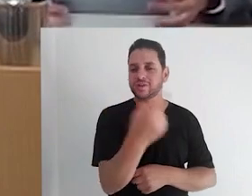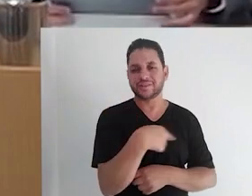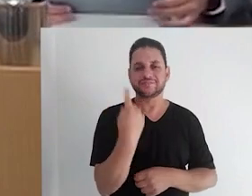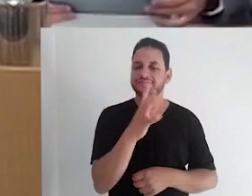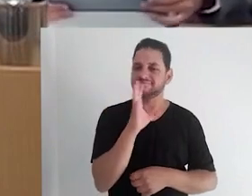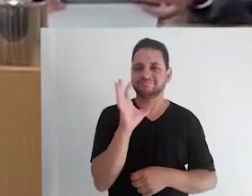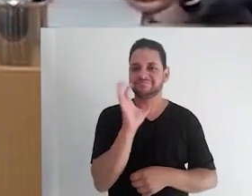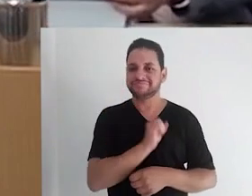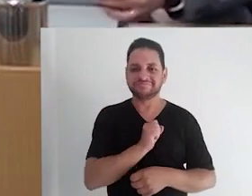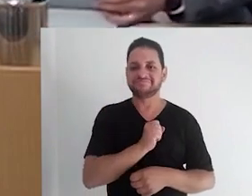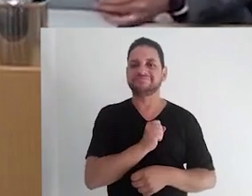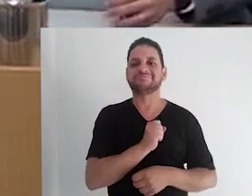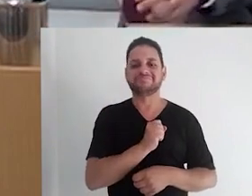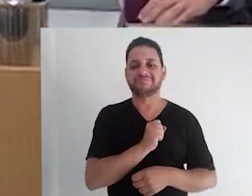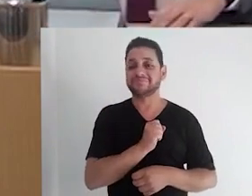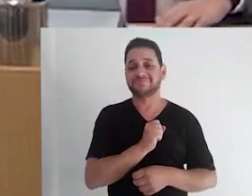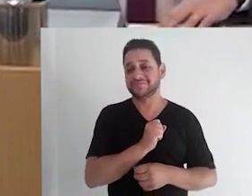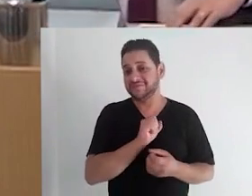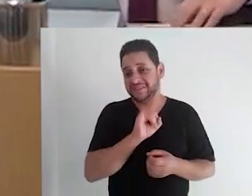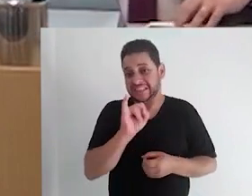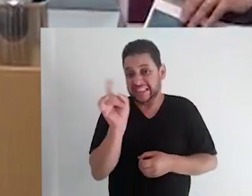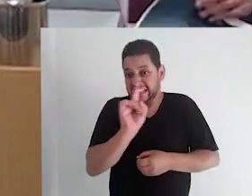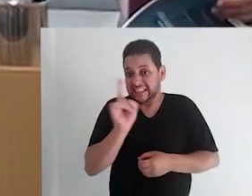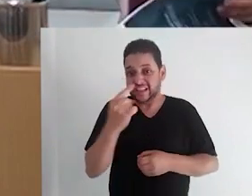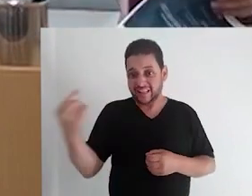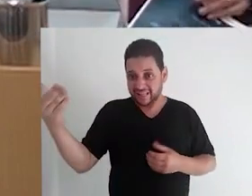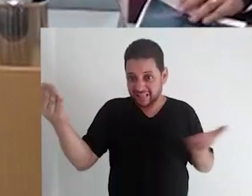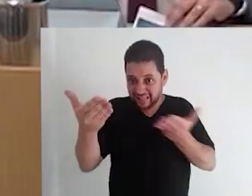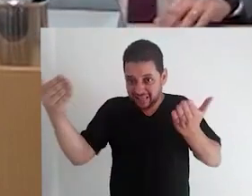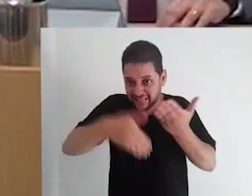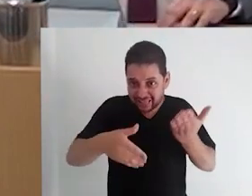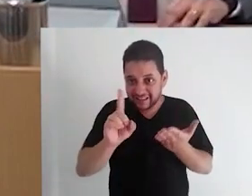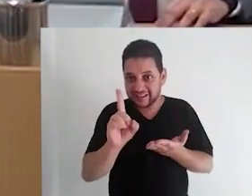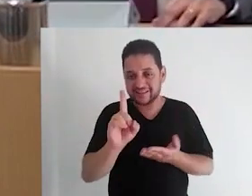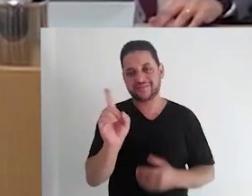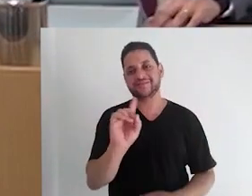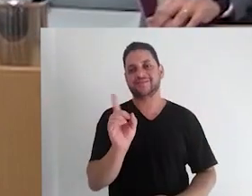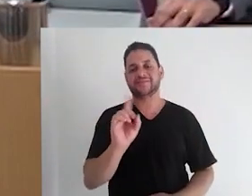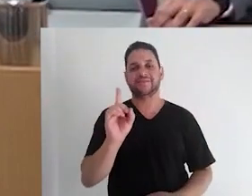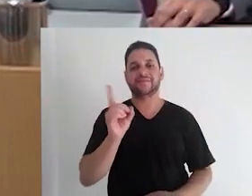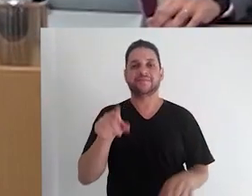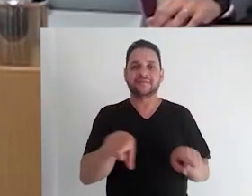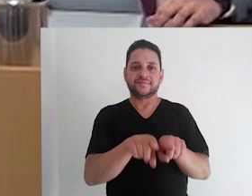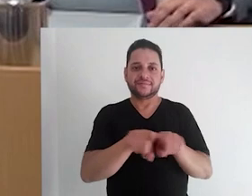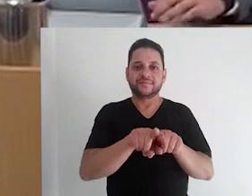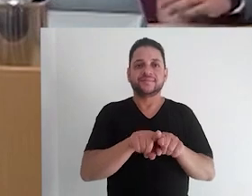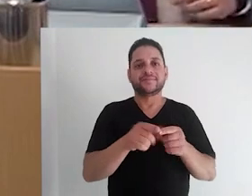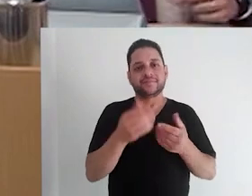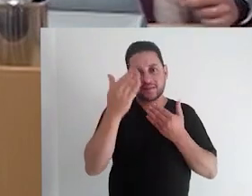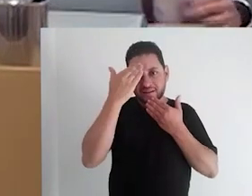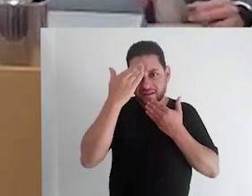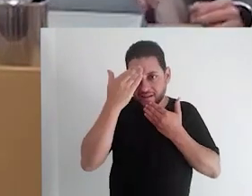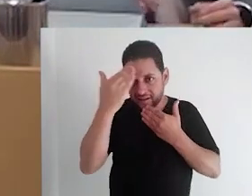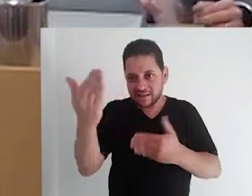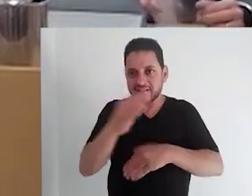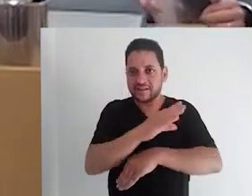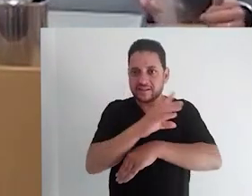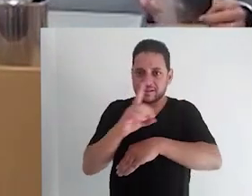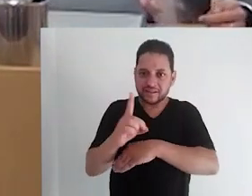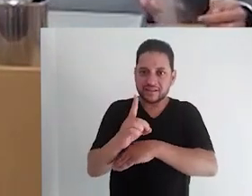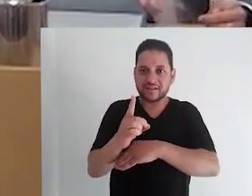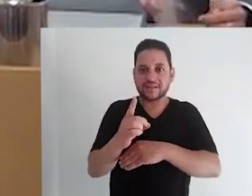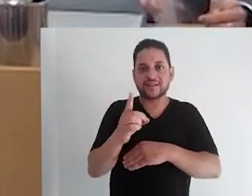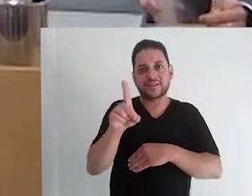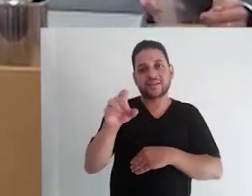estaríamos aqui. Então, eu agradeço o gabinete da coordenação, aqui na pessoa da Sabrina e do Paulo